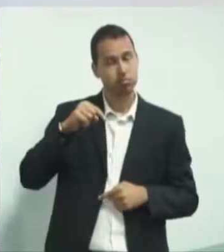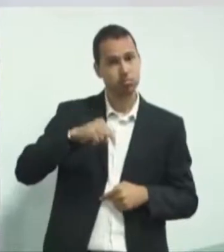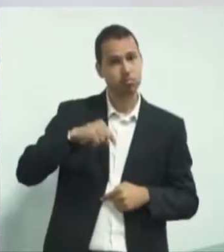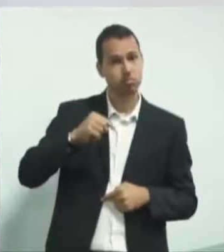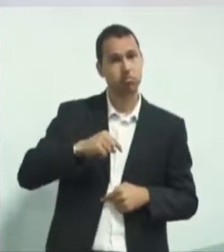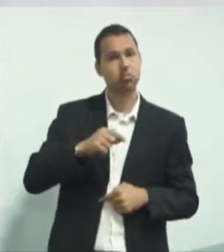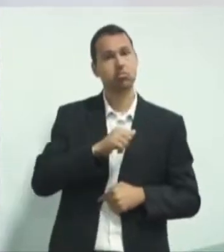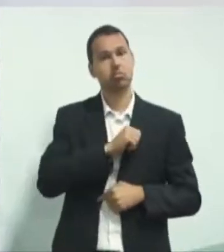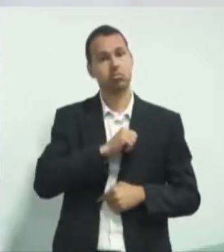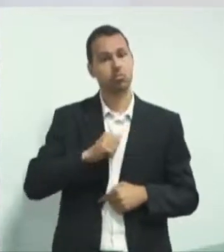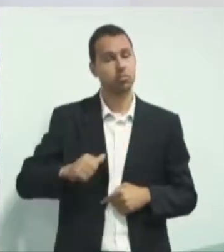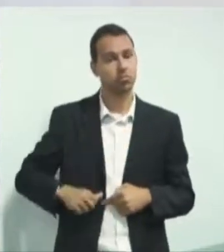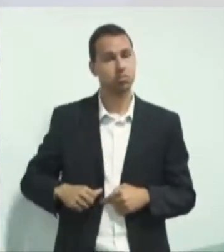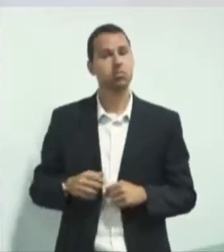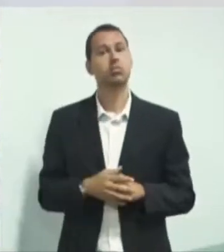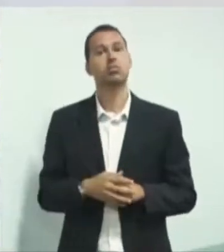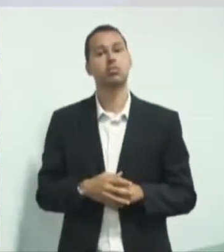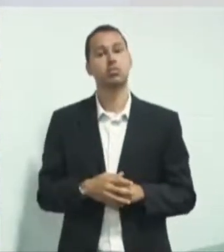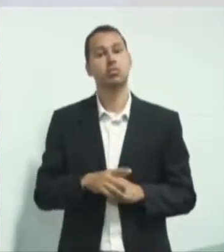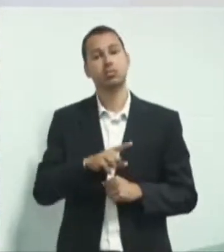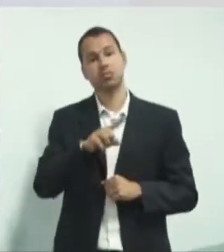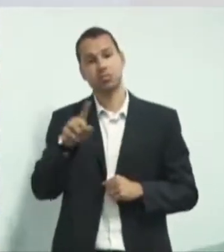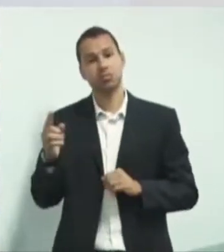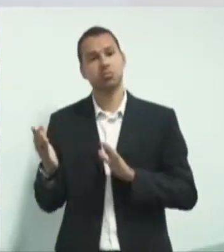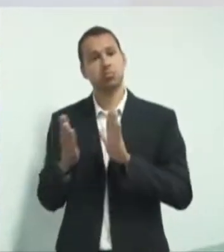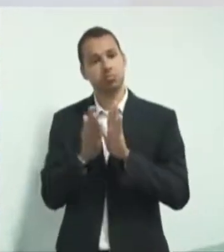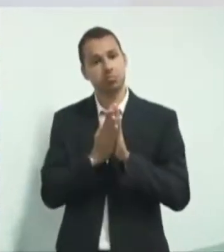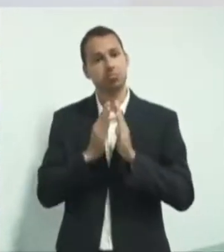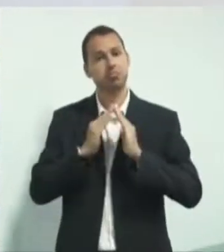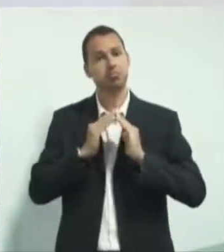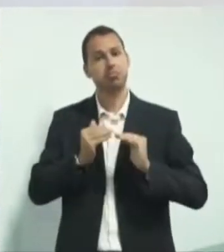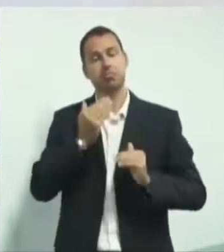pediram porque eu sou um vereador desta casa. Eu